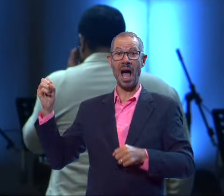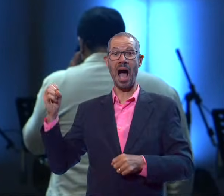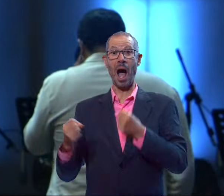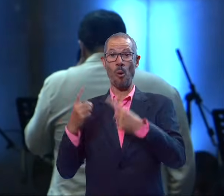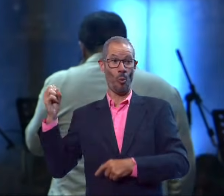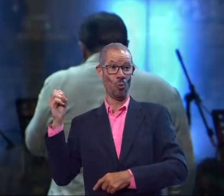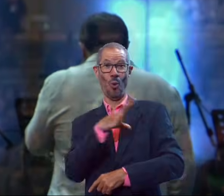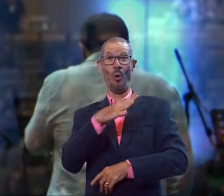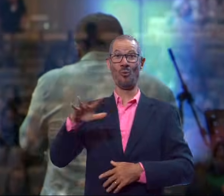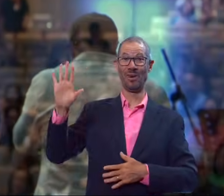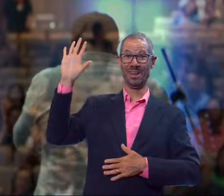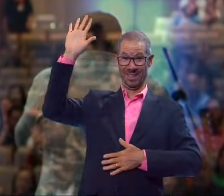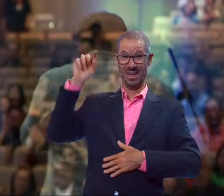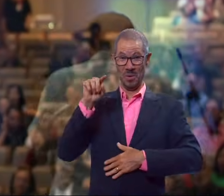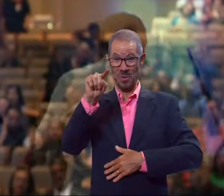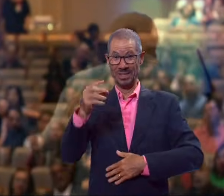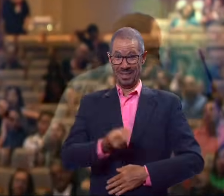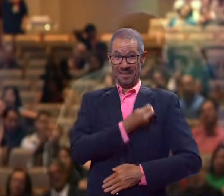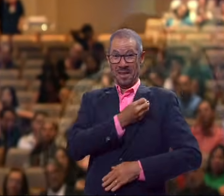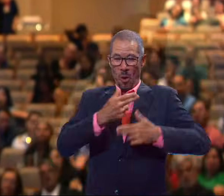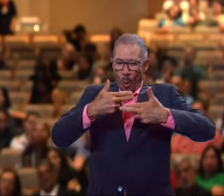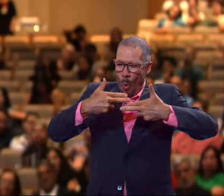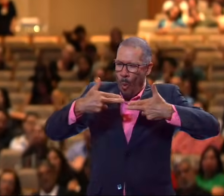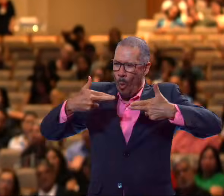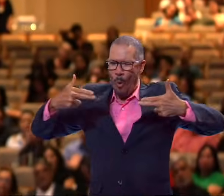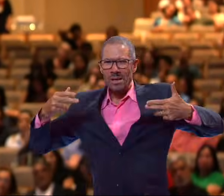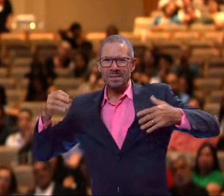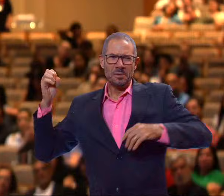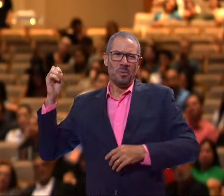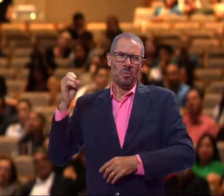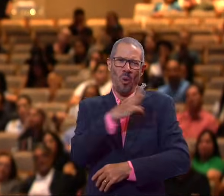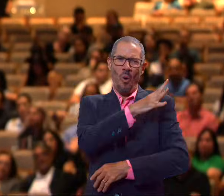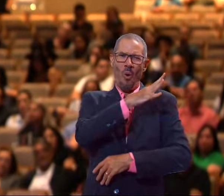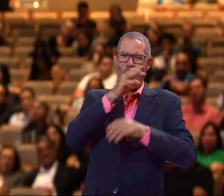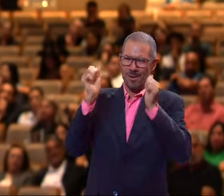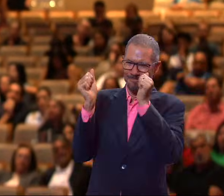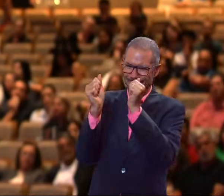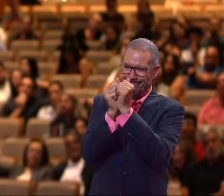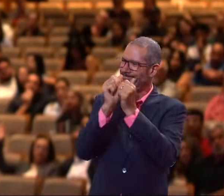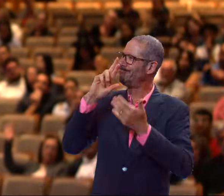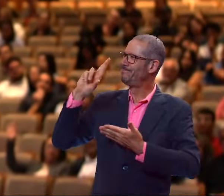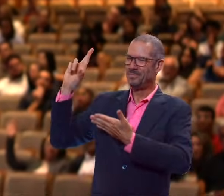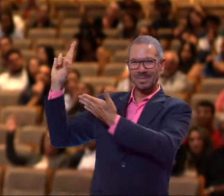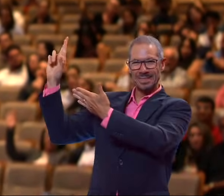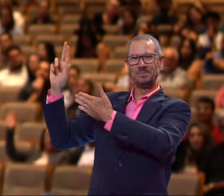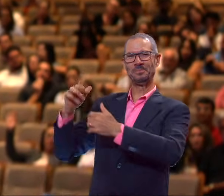inédito? Você vai viver coisas inéditas com o Senhor.